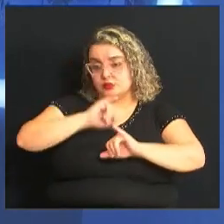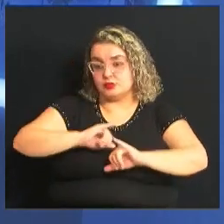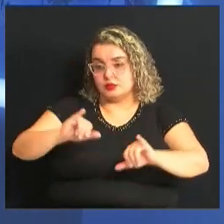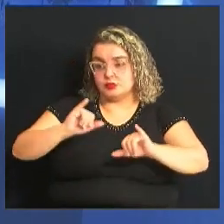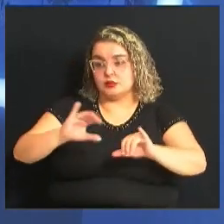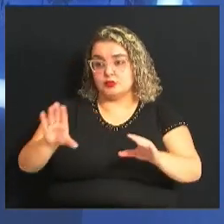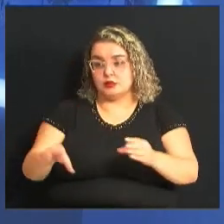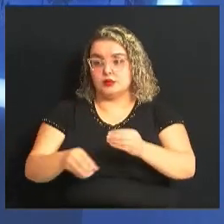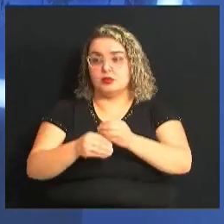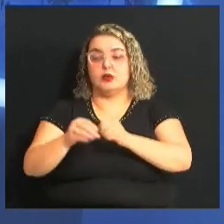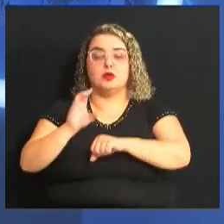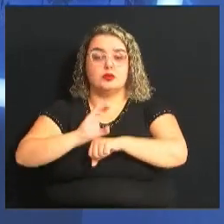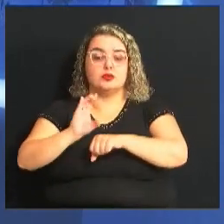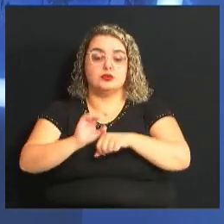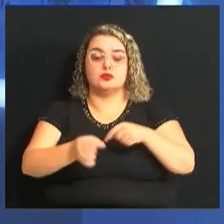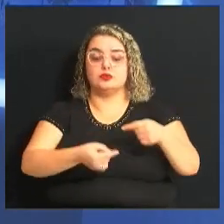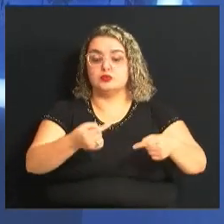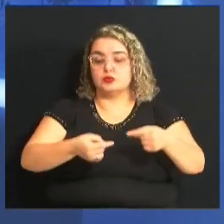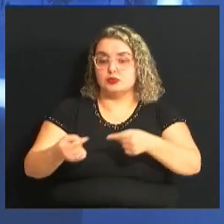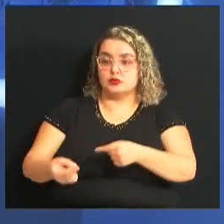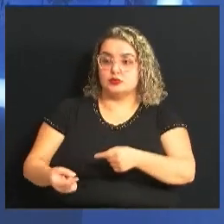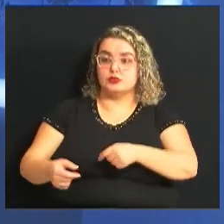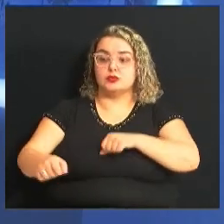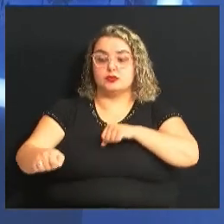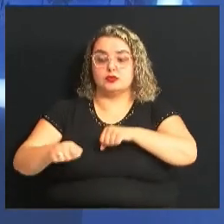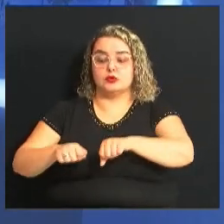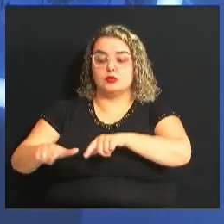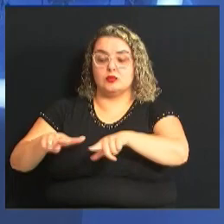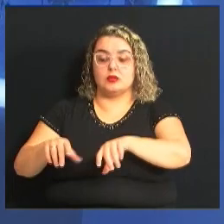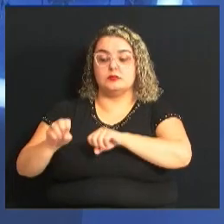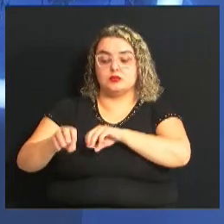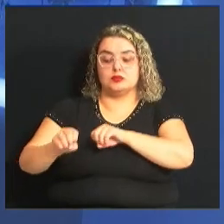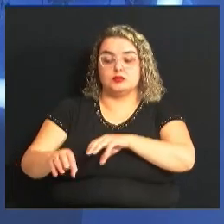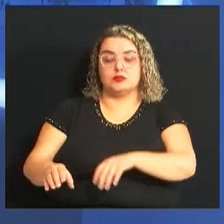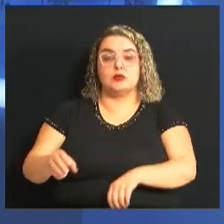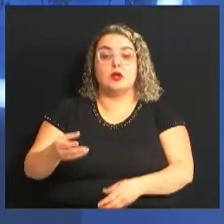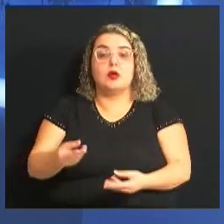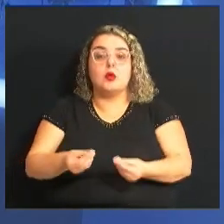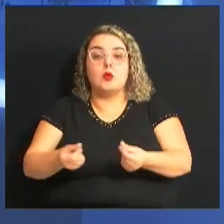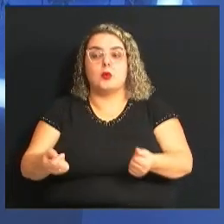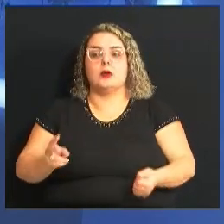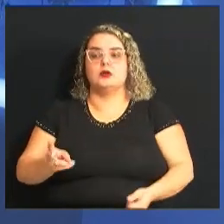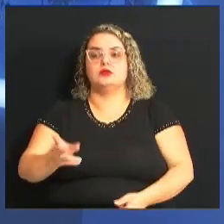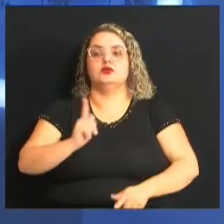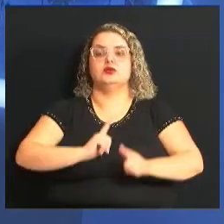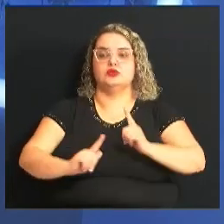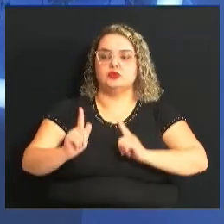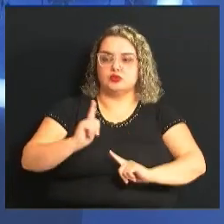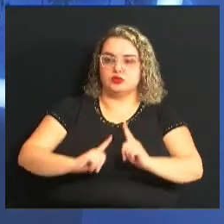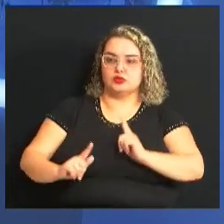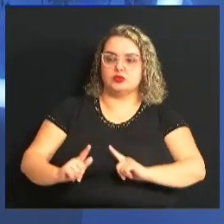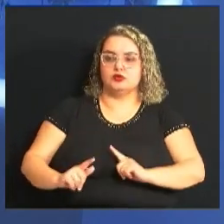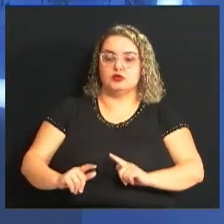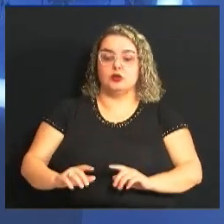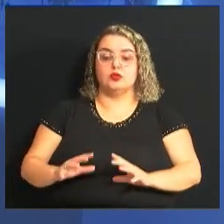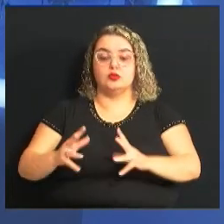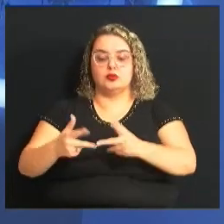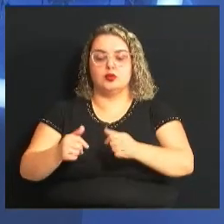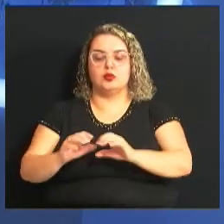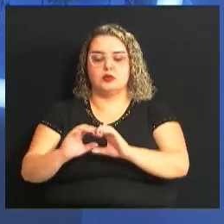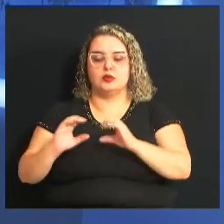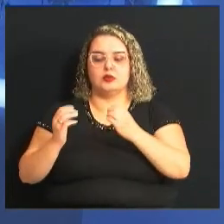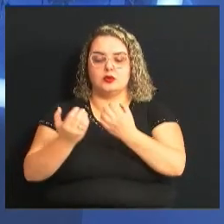de cursos e debates, formação e qualificação permanente dos gestores, corpo docente, do